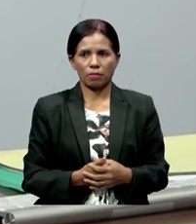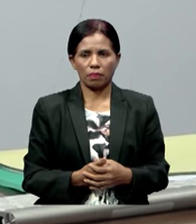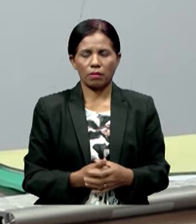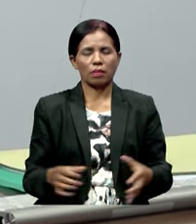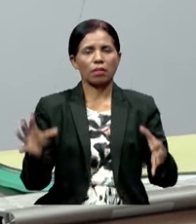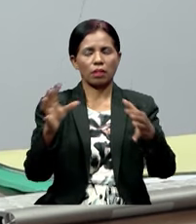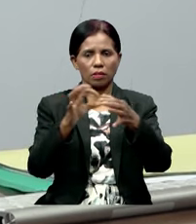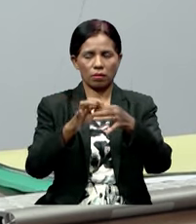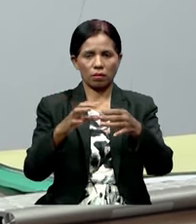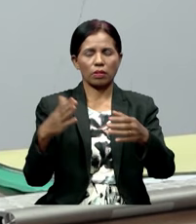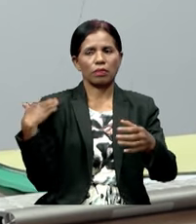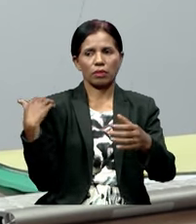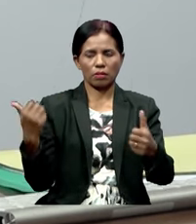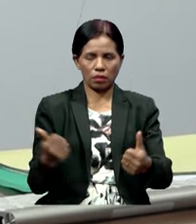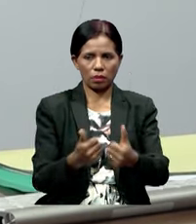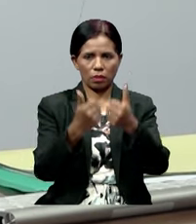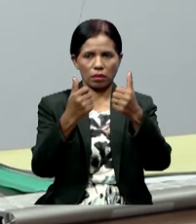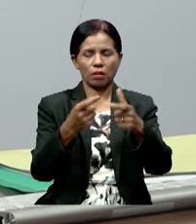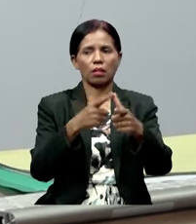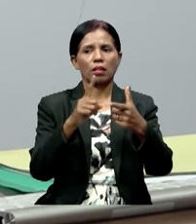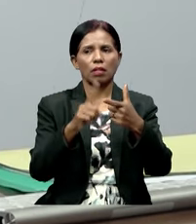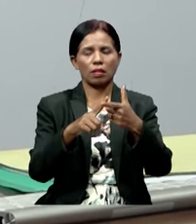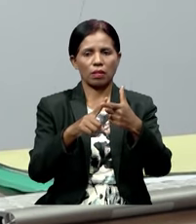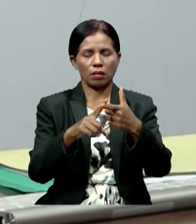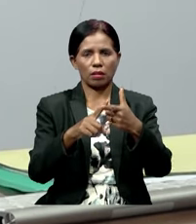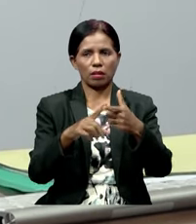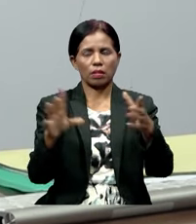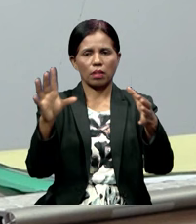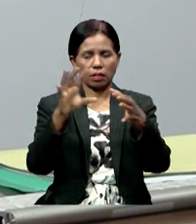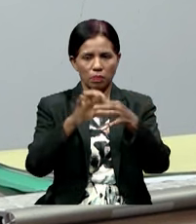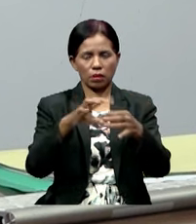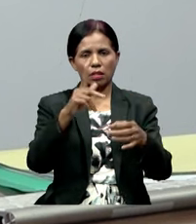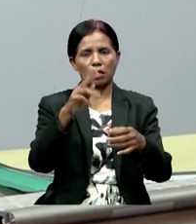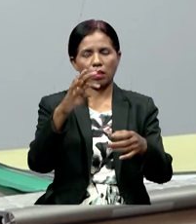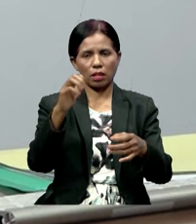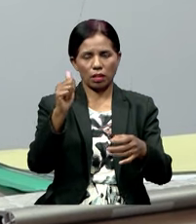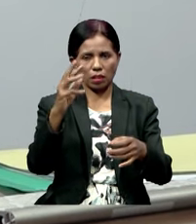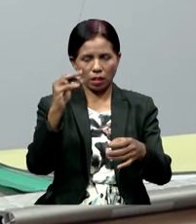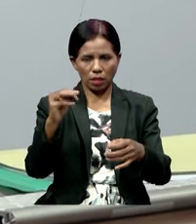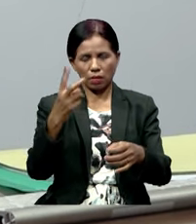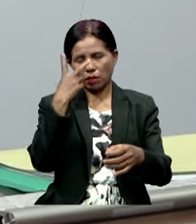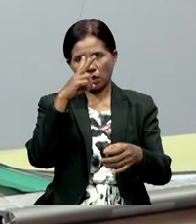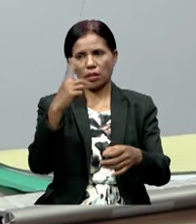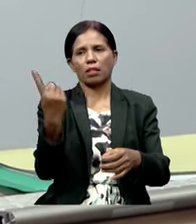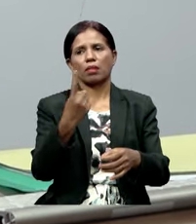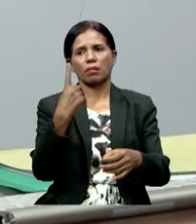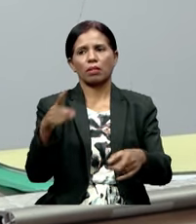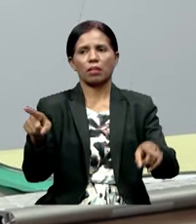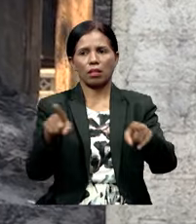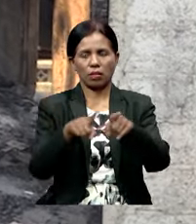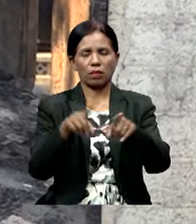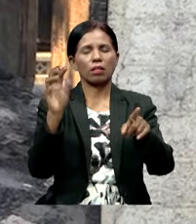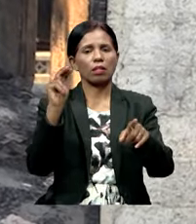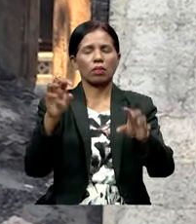ba juventude de esporto ligamos ba CRAM atuhare na fatin hanesa nina